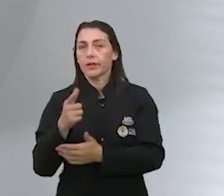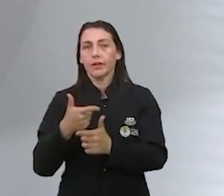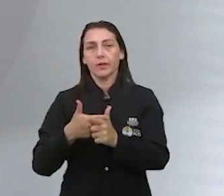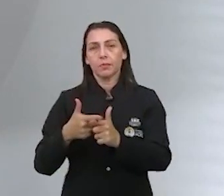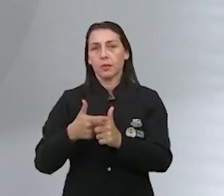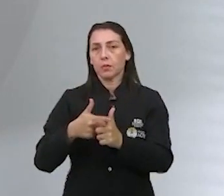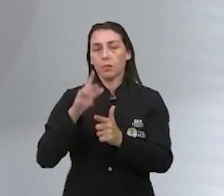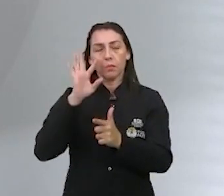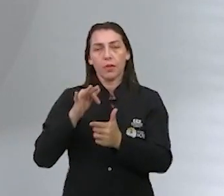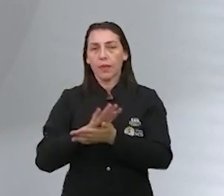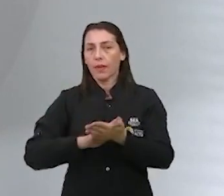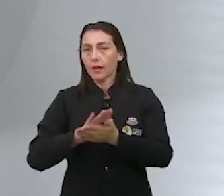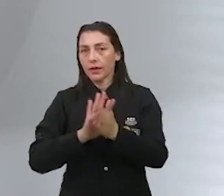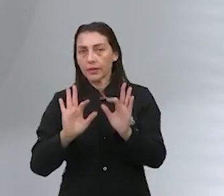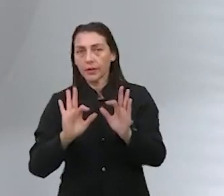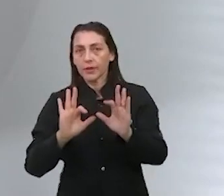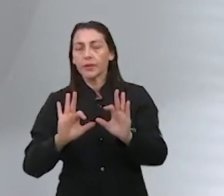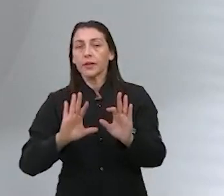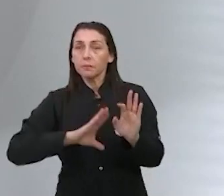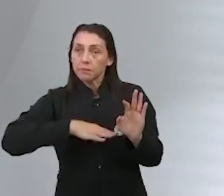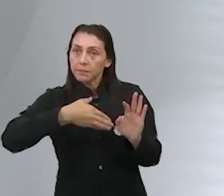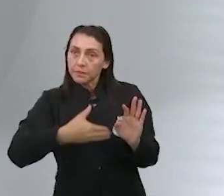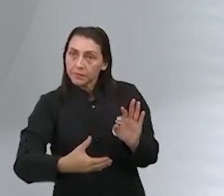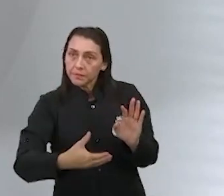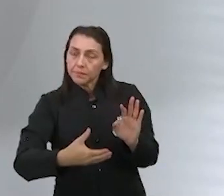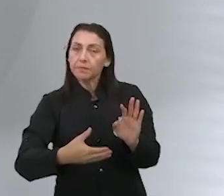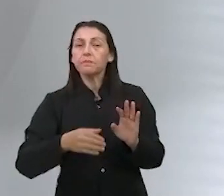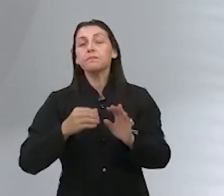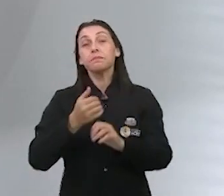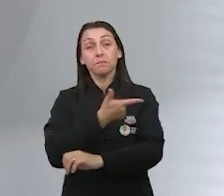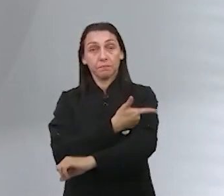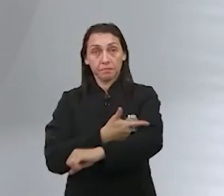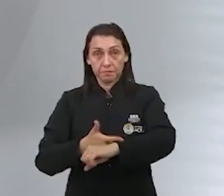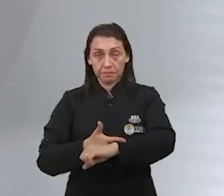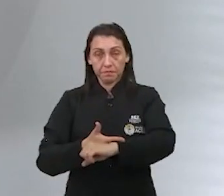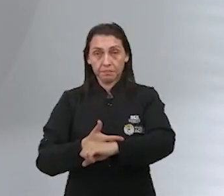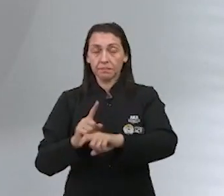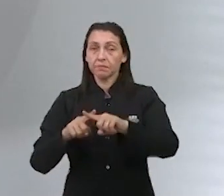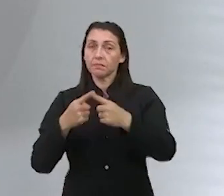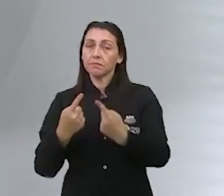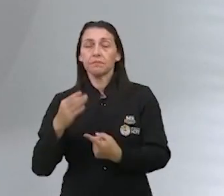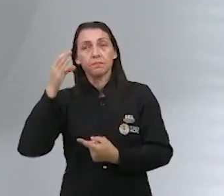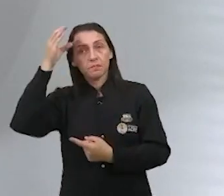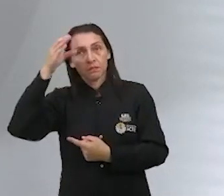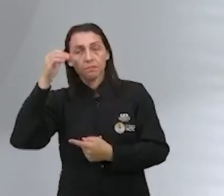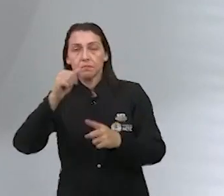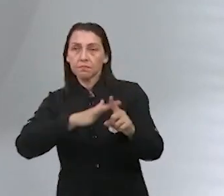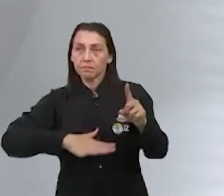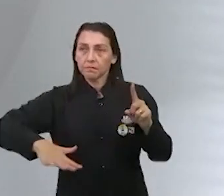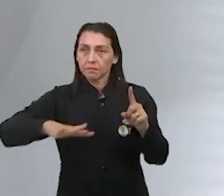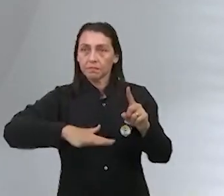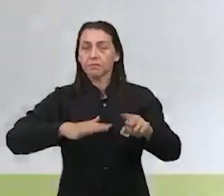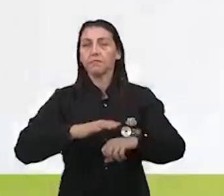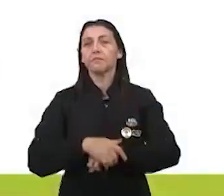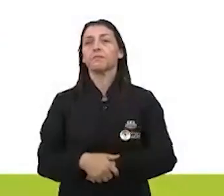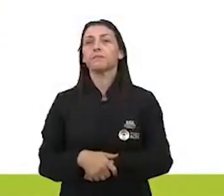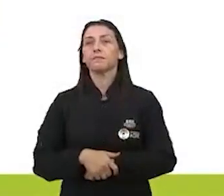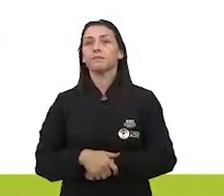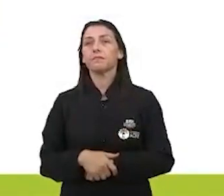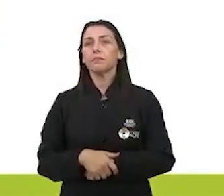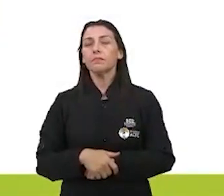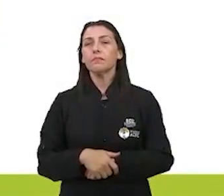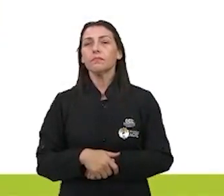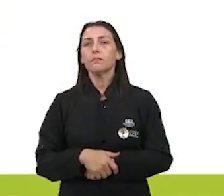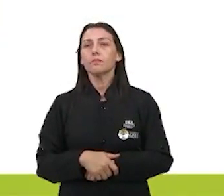Então é tomar essa iniciativa de forma educada, tá? Mas com consciência social, obviamente.